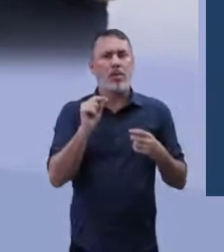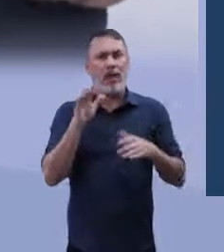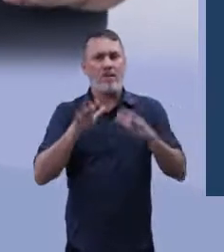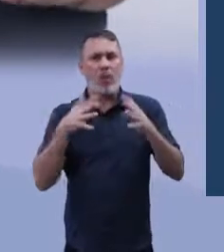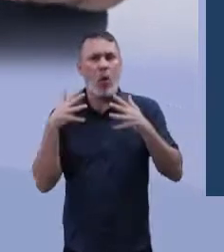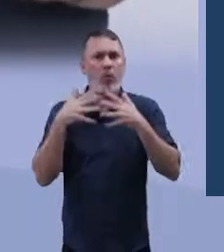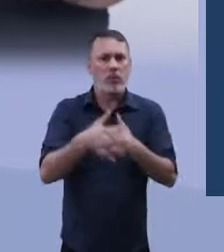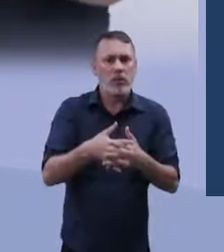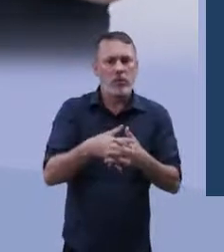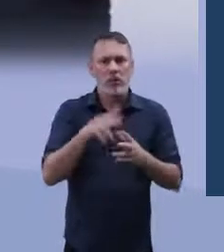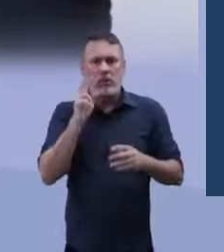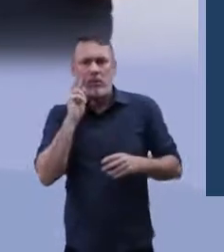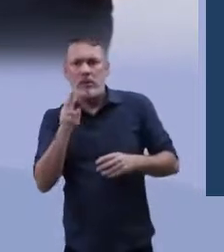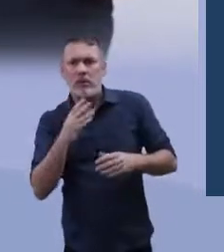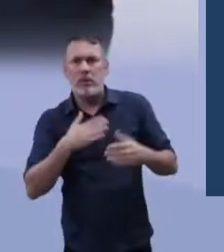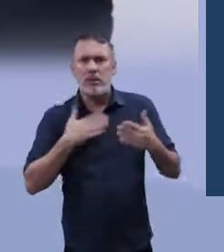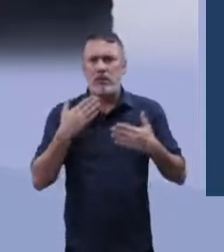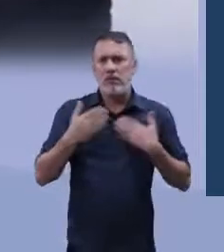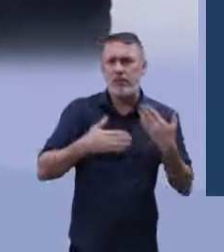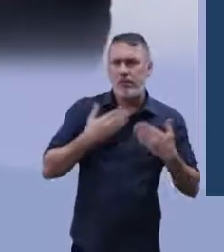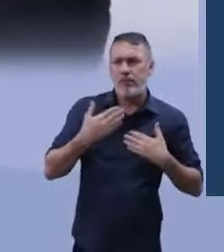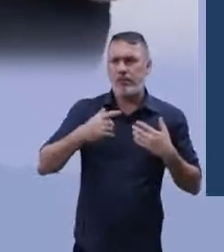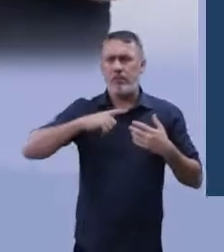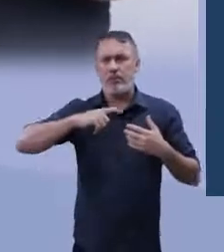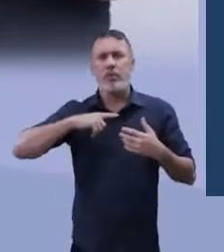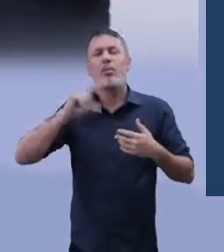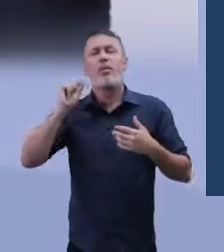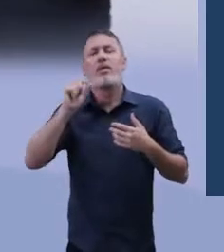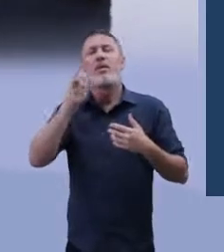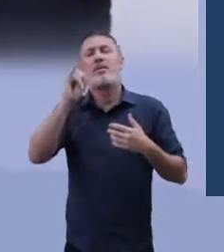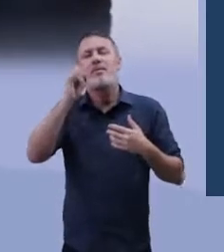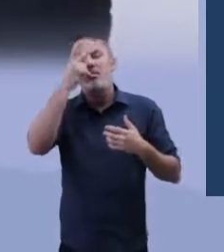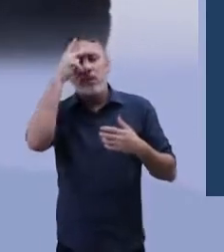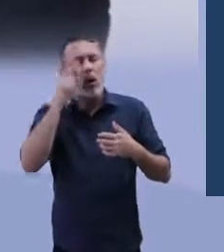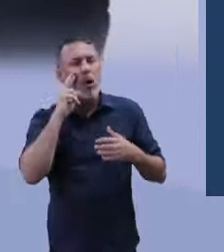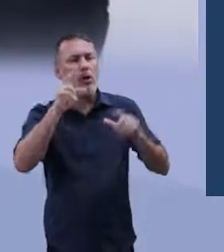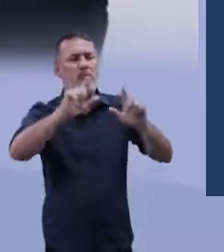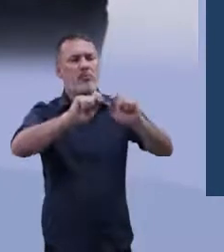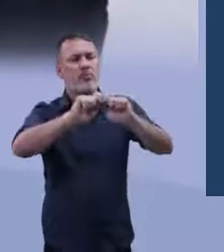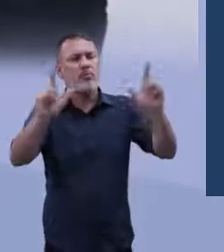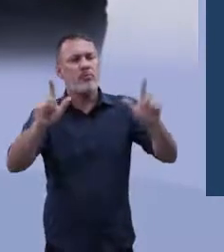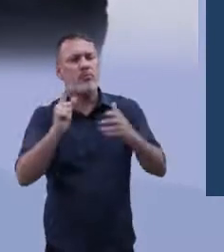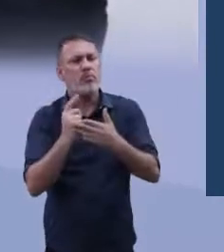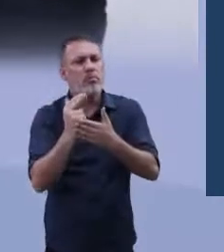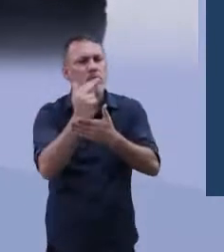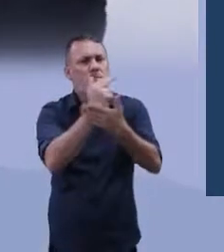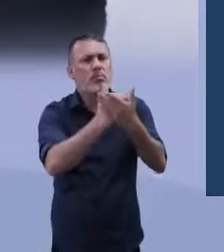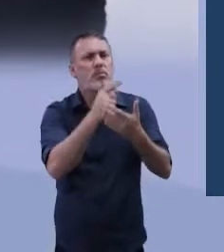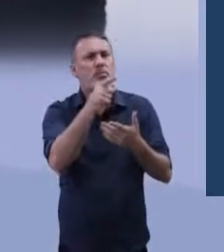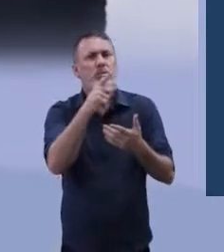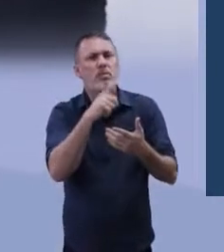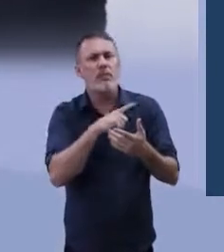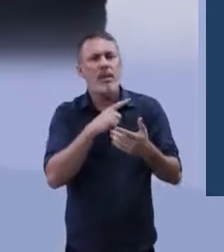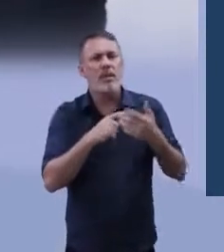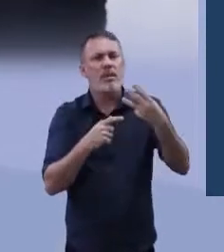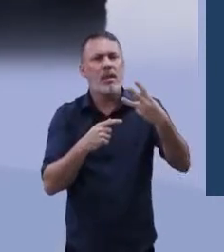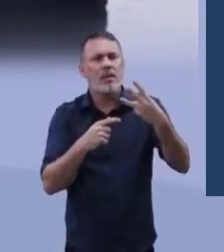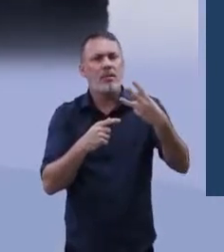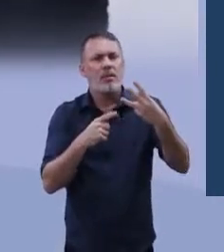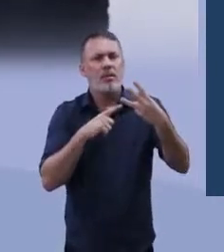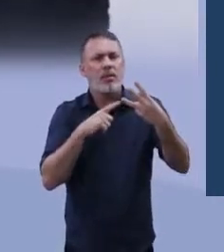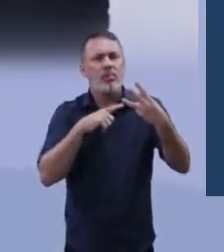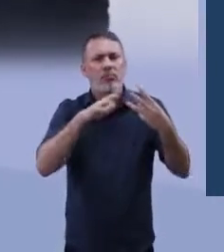serão confusas. Não haverá mais três planos. Você não vê mais a obra com